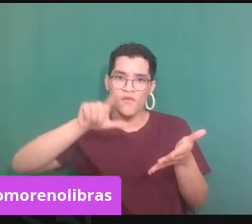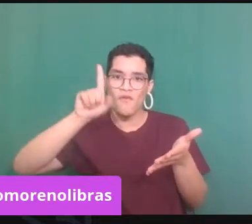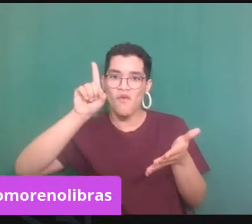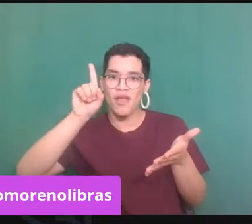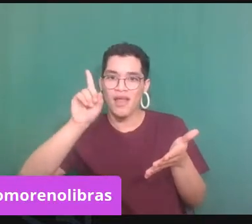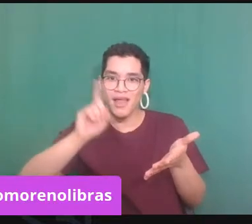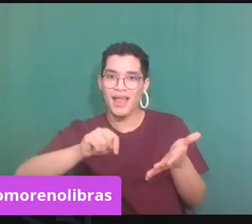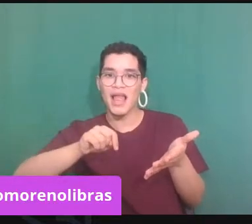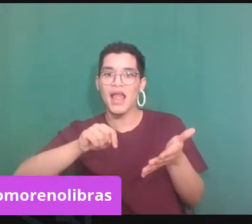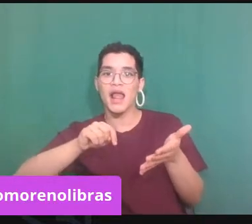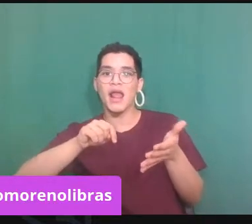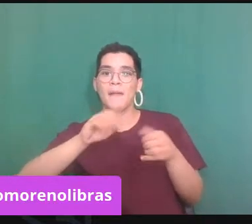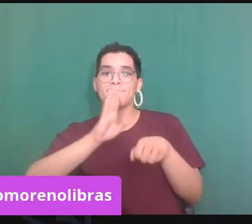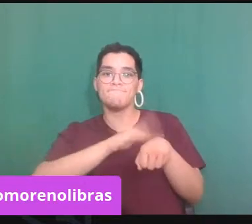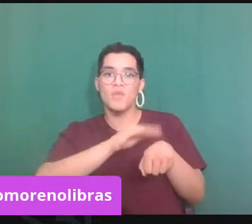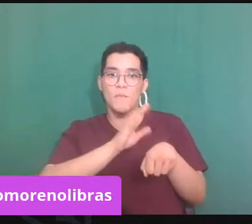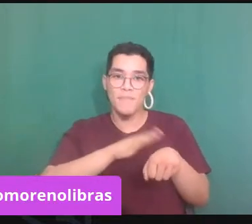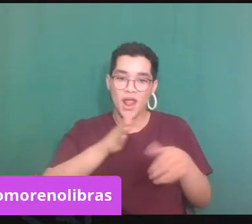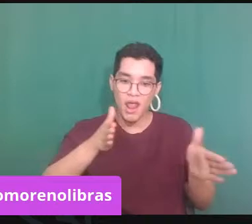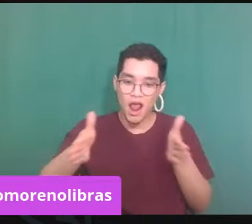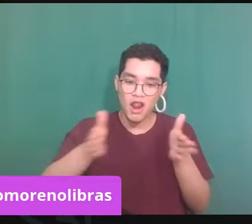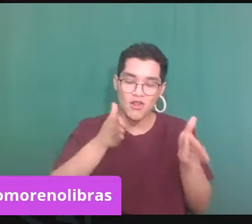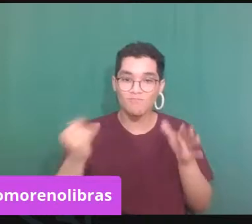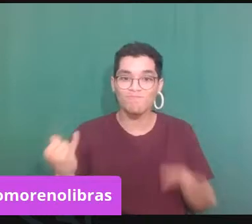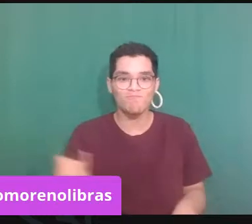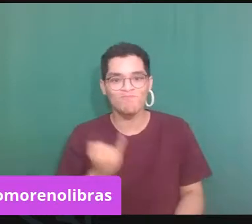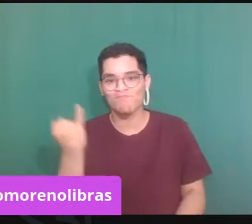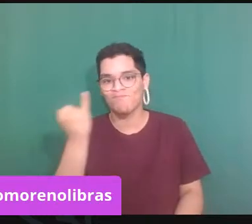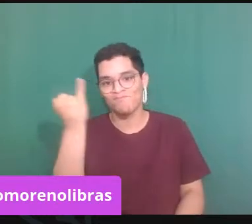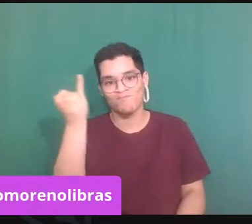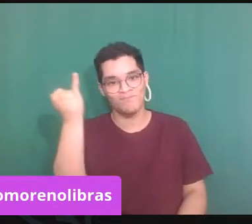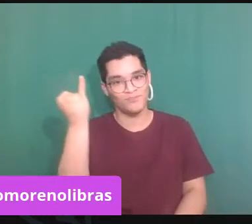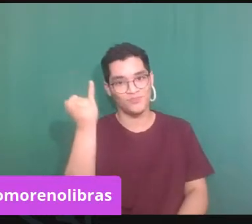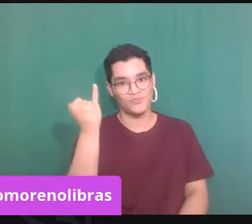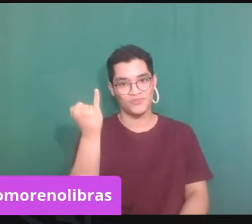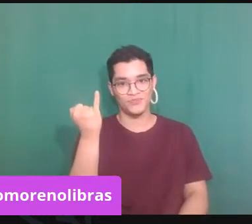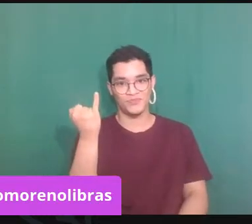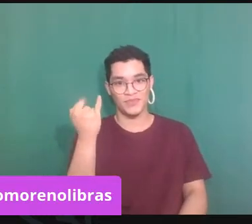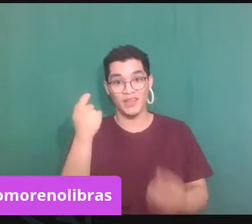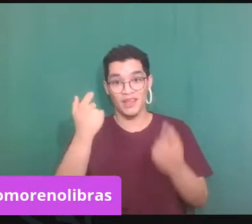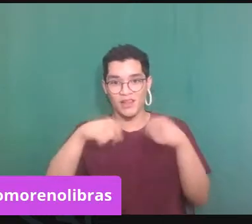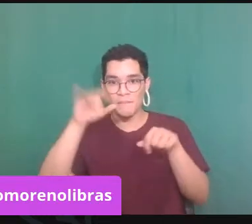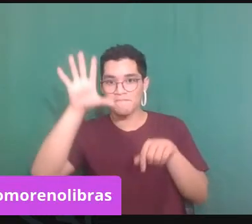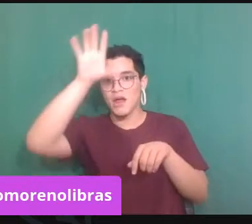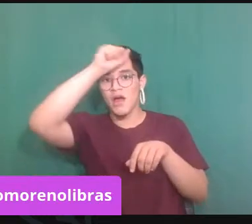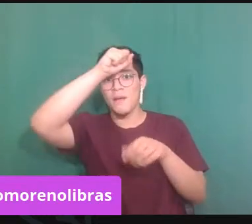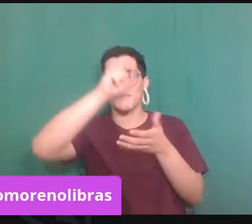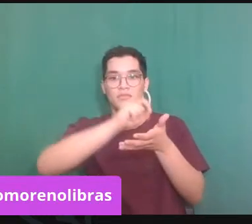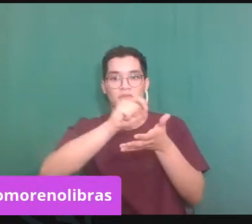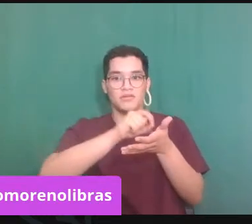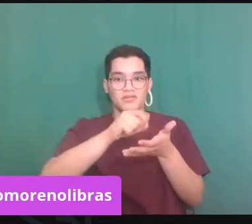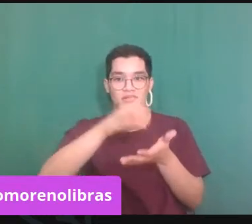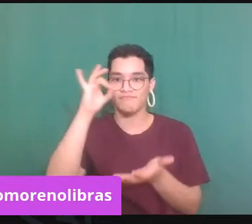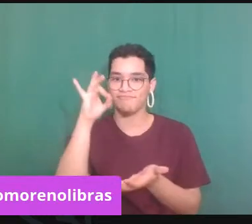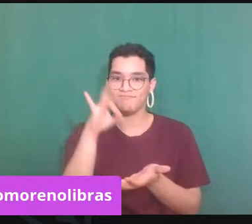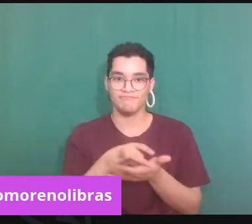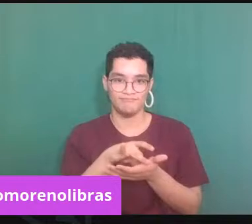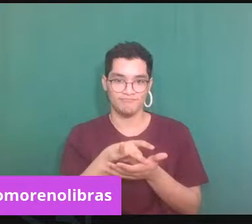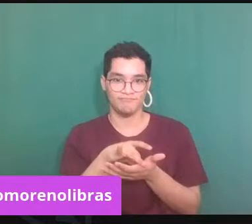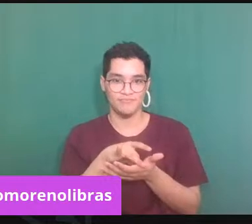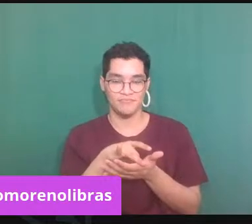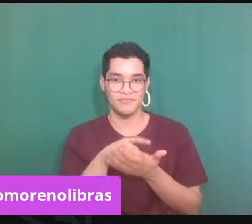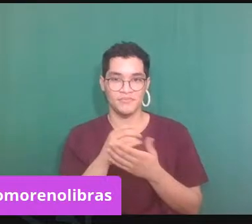etapa importantíssima do processo da aprendizagem da escrita. E quando nós trabalhamos na pós-graduação, com os